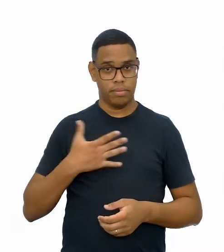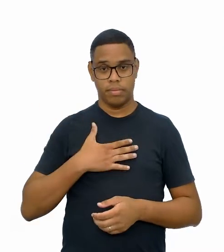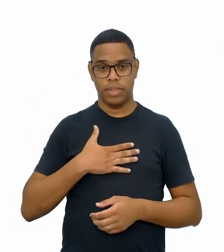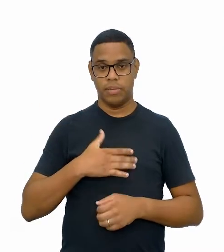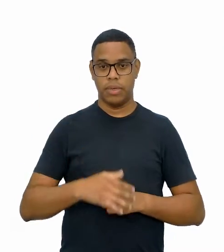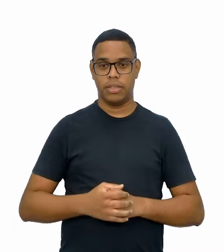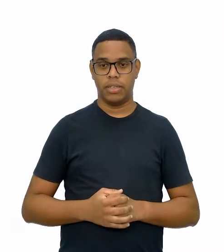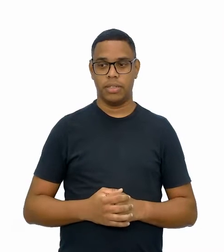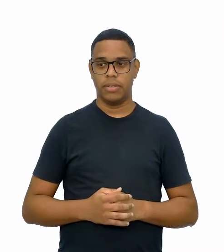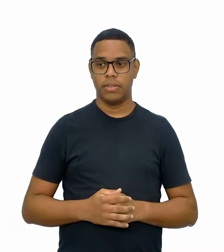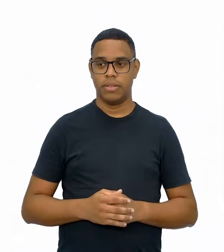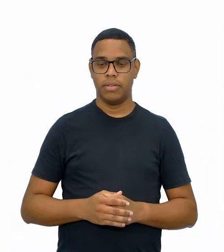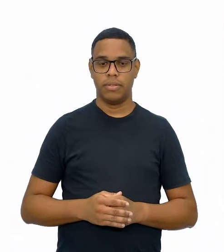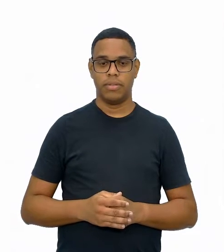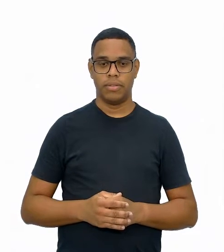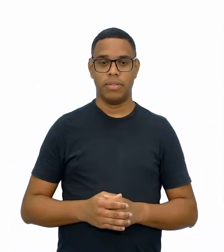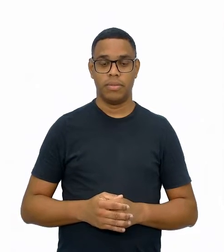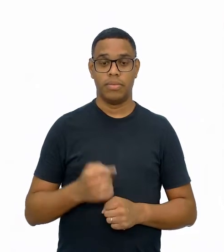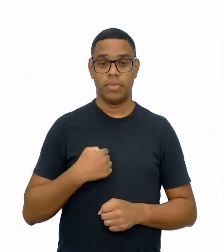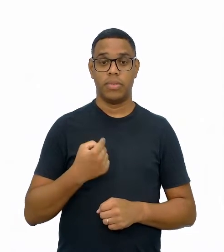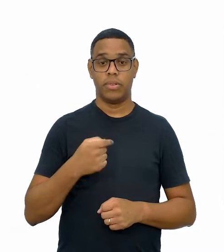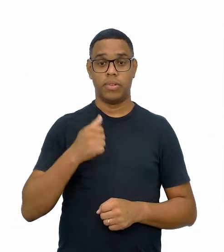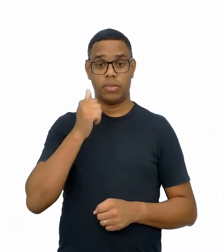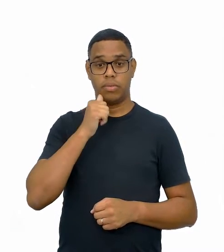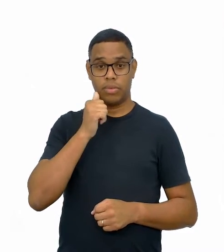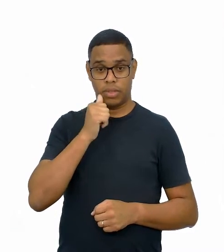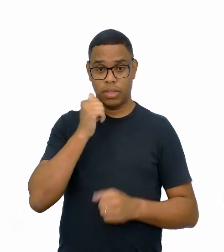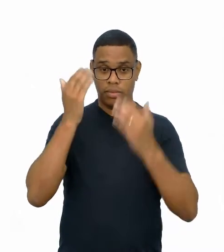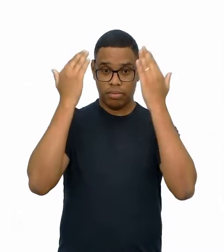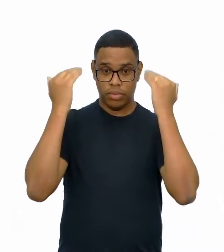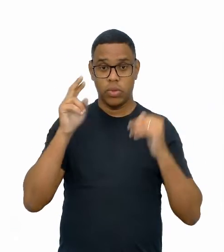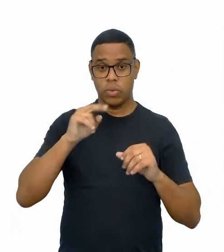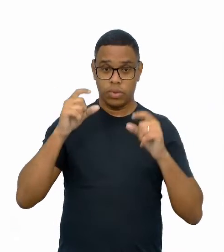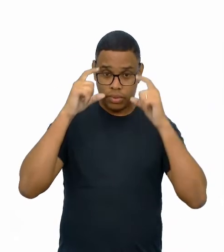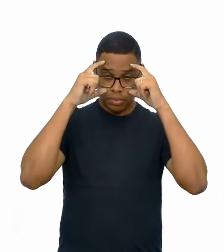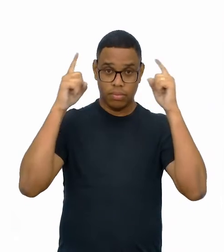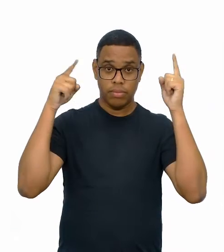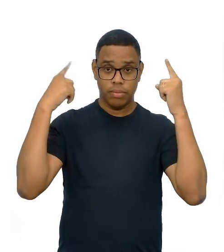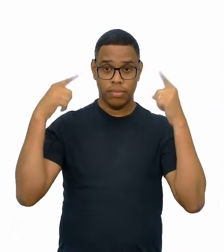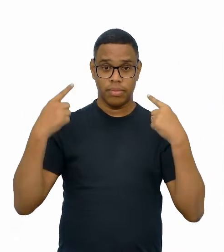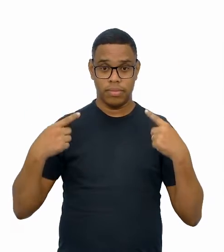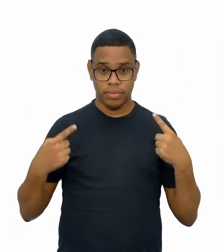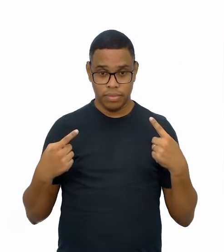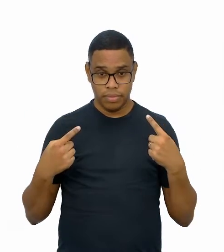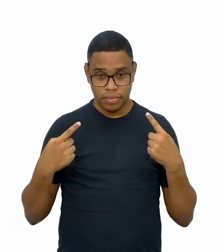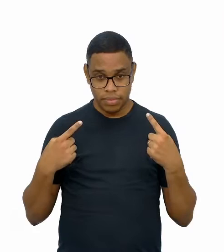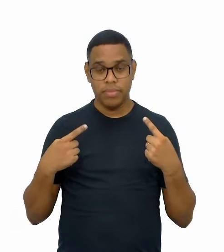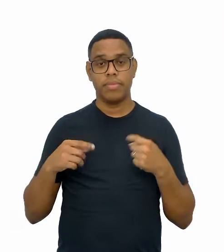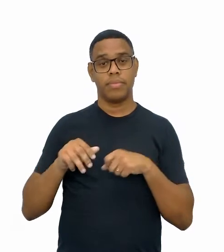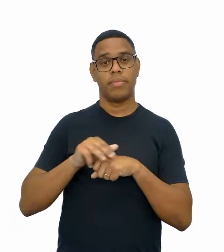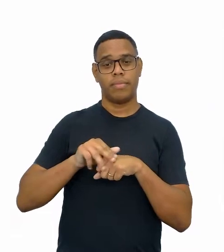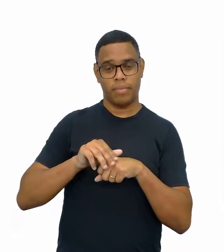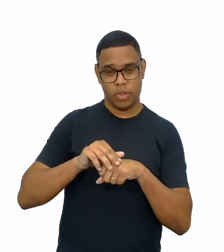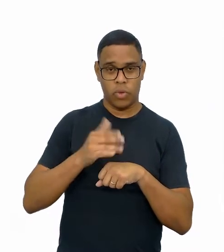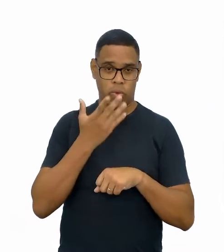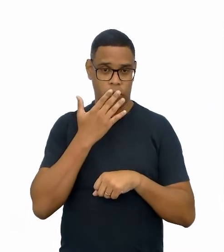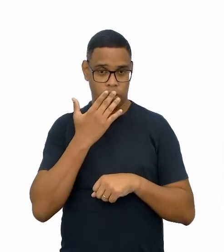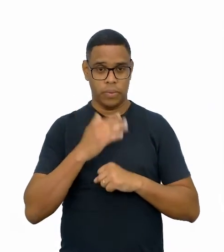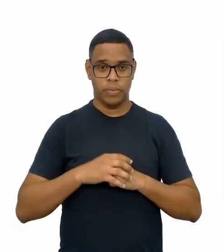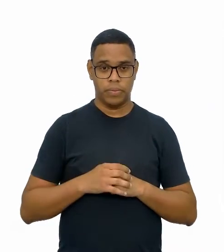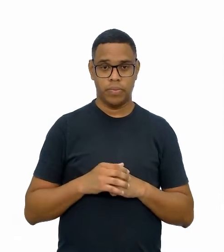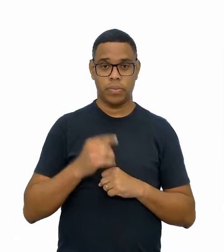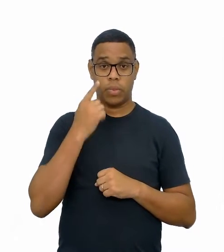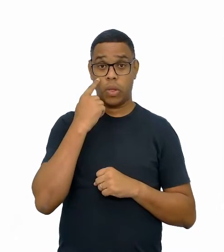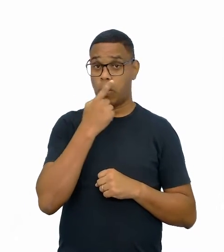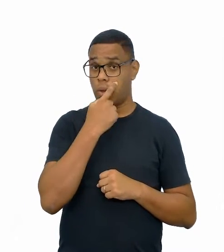autodescrição. Sou uma mulher de pele parda, uso óculos, cabelos encaracolados, cabelos castanhos,